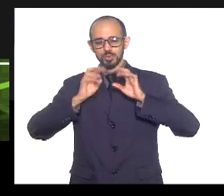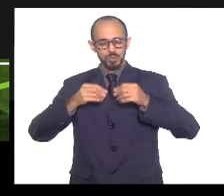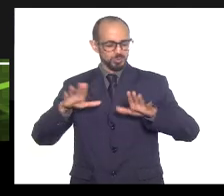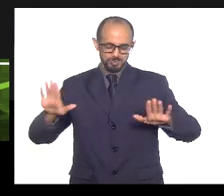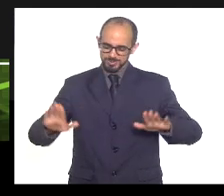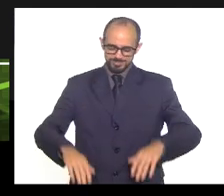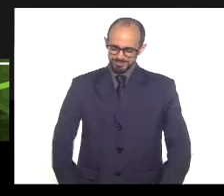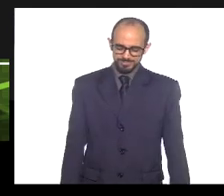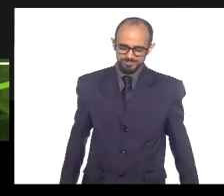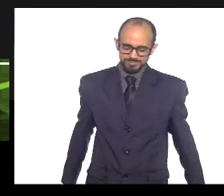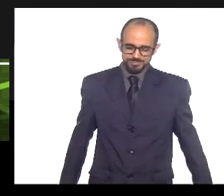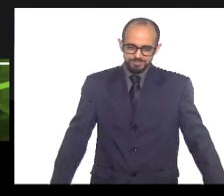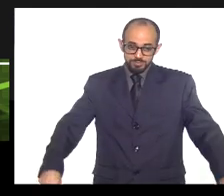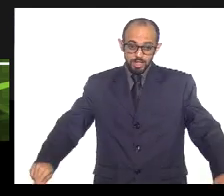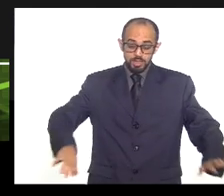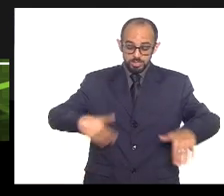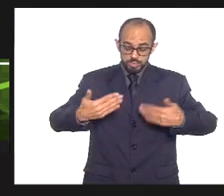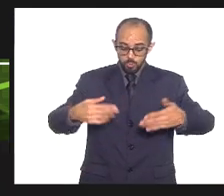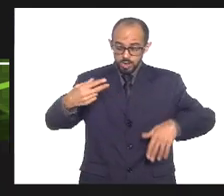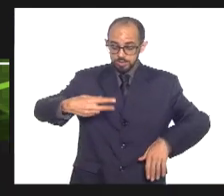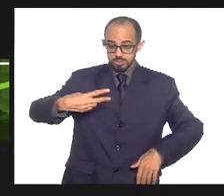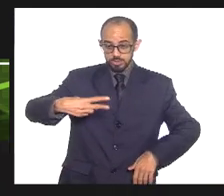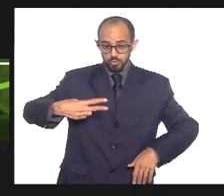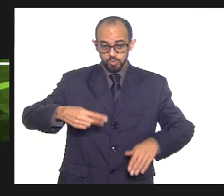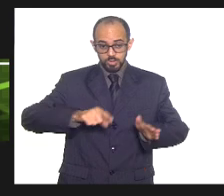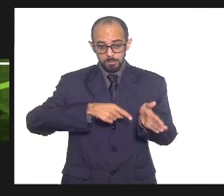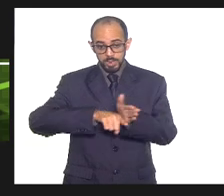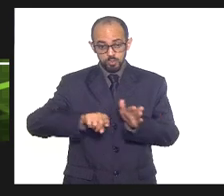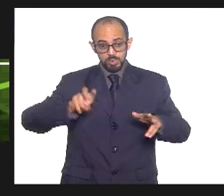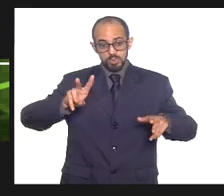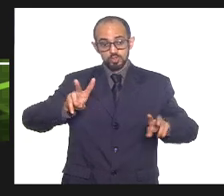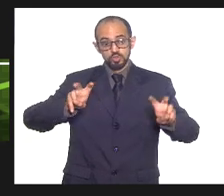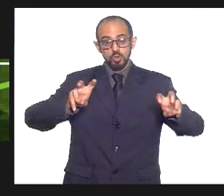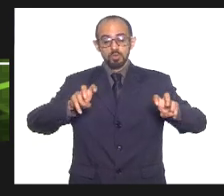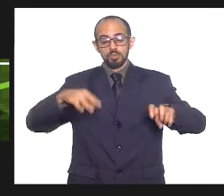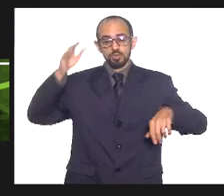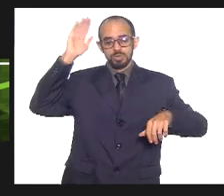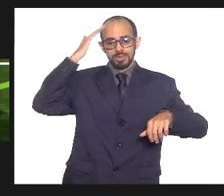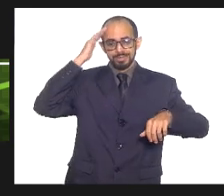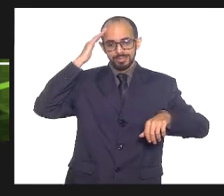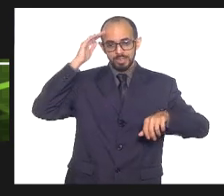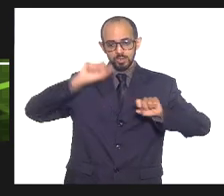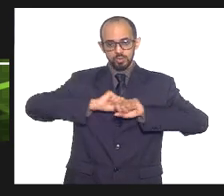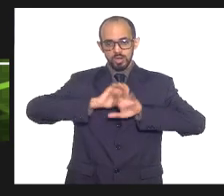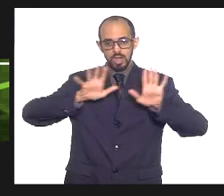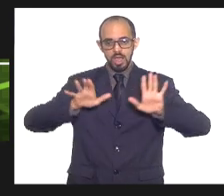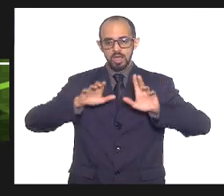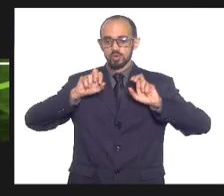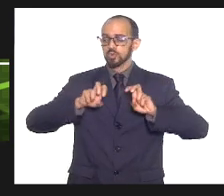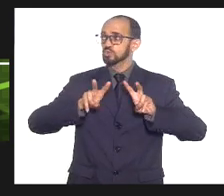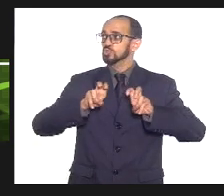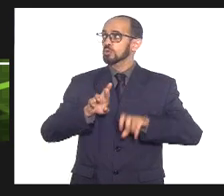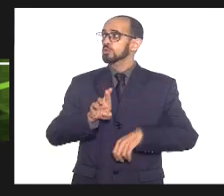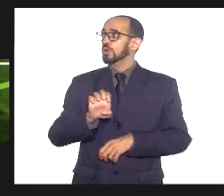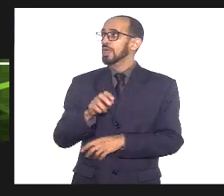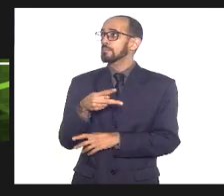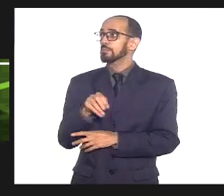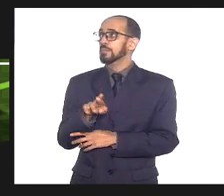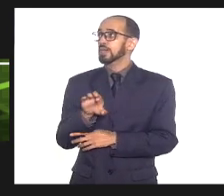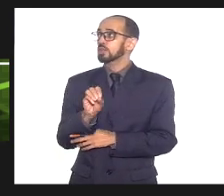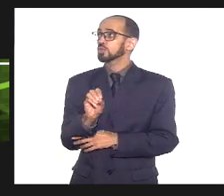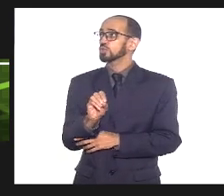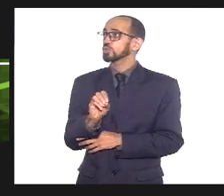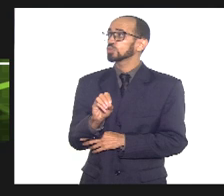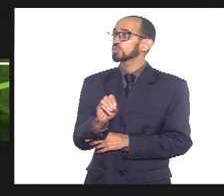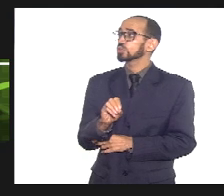frente. A segunda pergunta é em relação ao entendimento quanto ao repétro industrialização, que